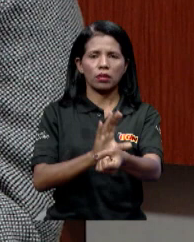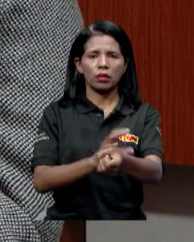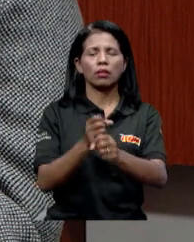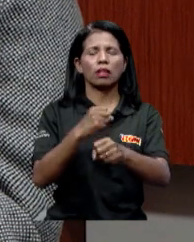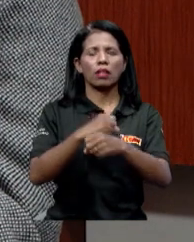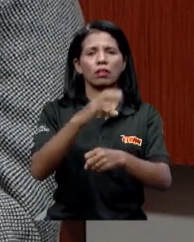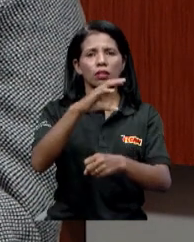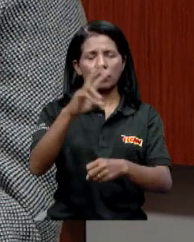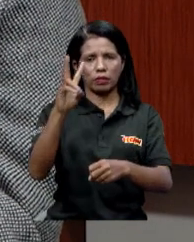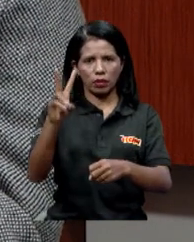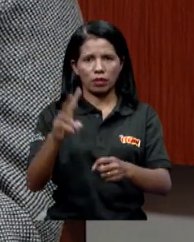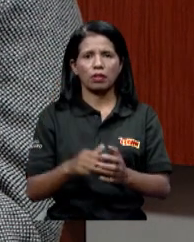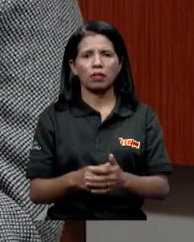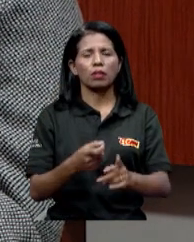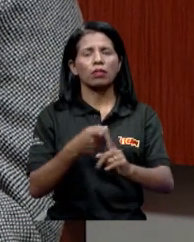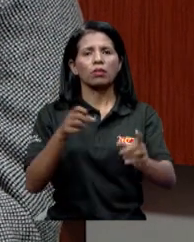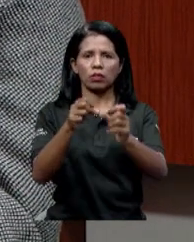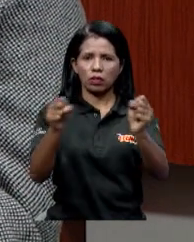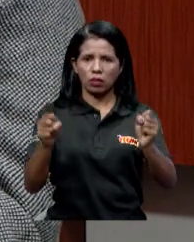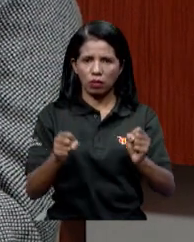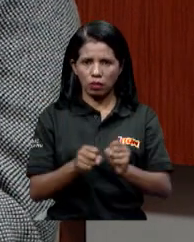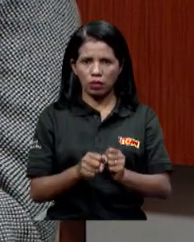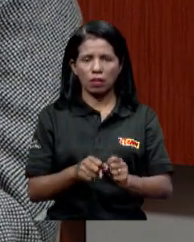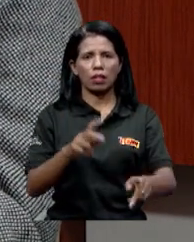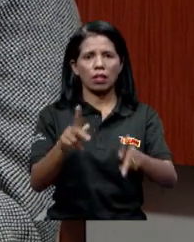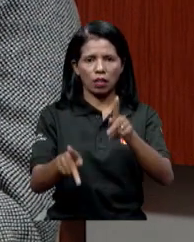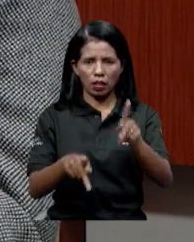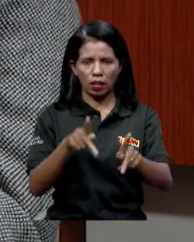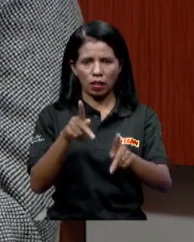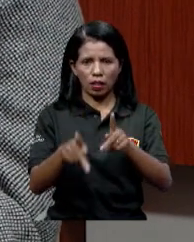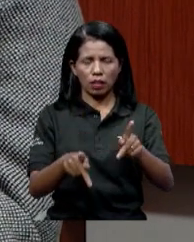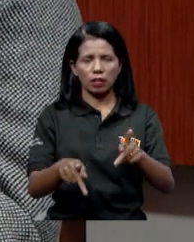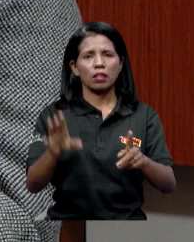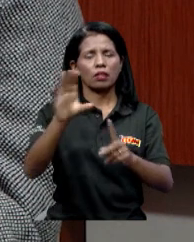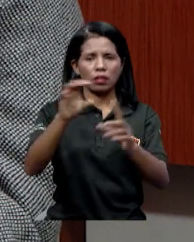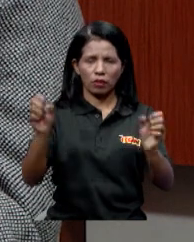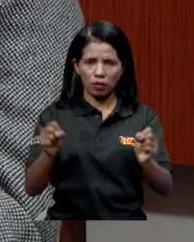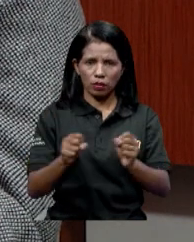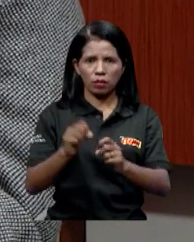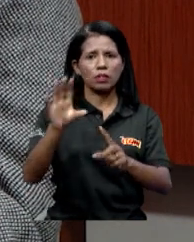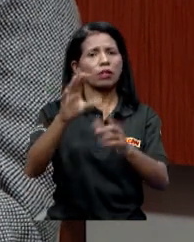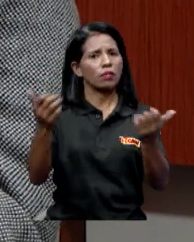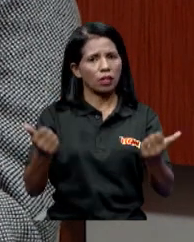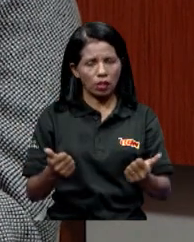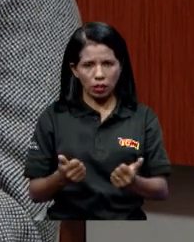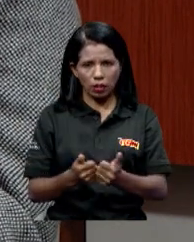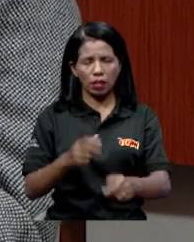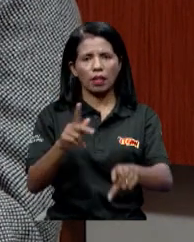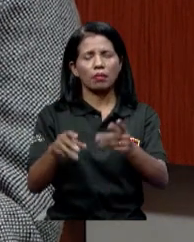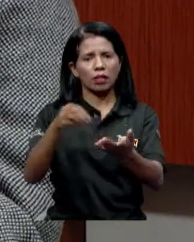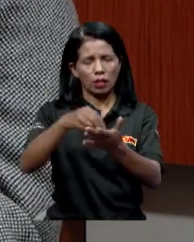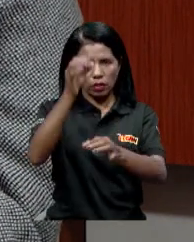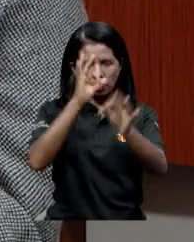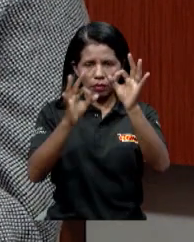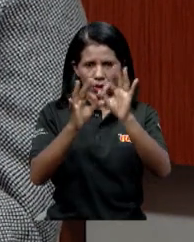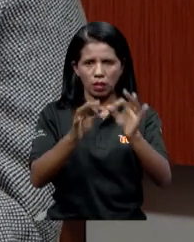vi. O mai sukus. Se nia atuba sefi du sukus, sefi de aldeia, komunidade ne fier nia, atu